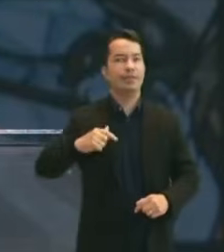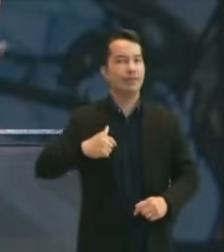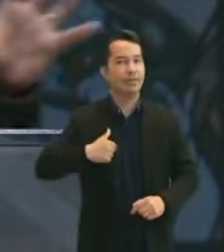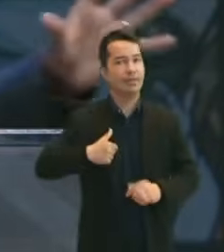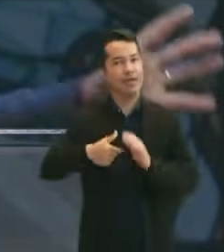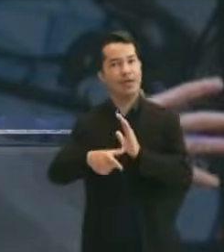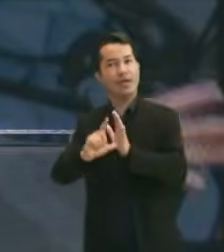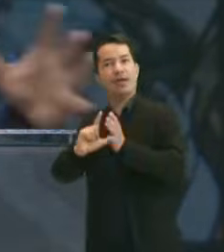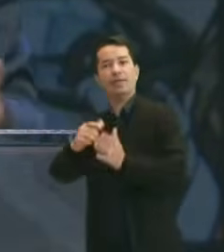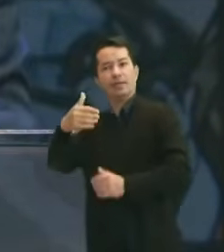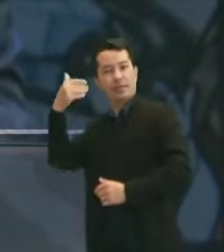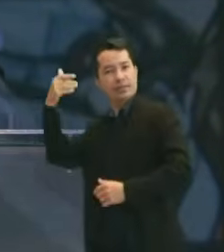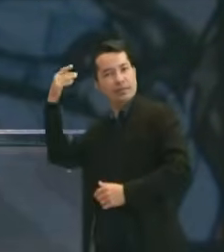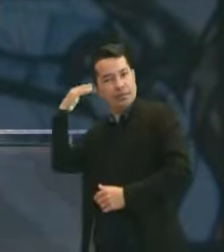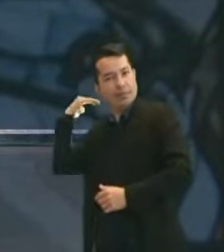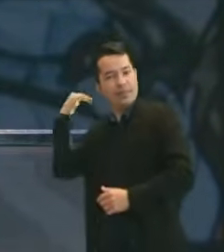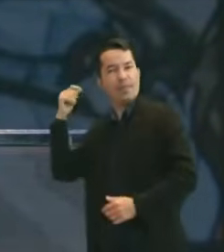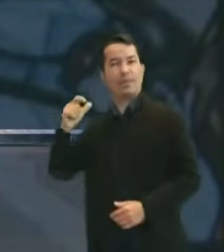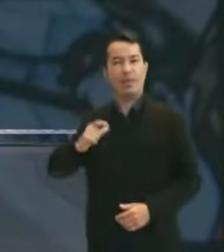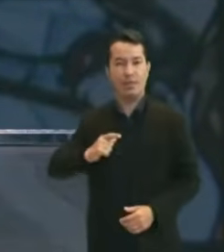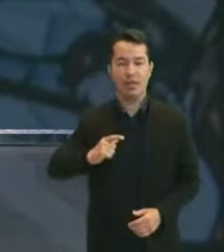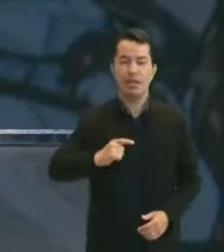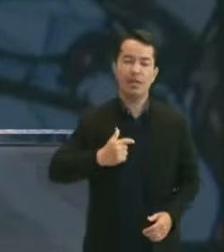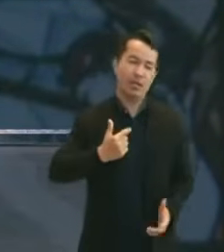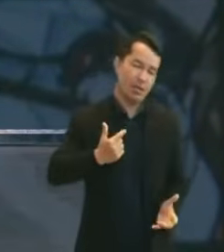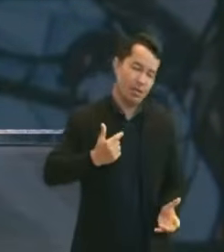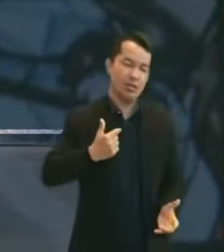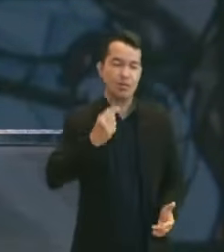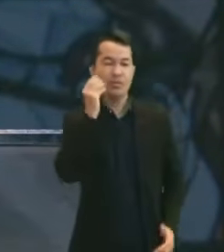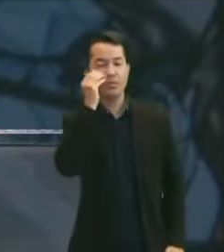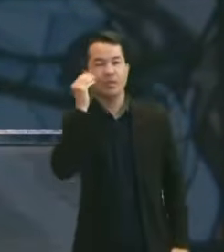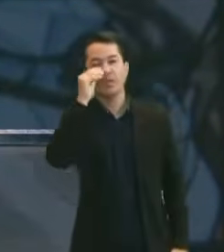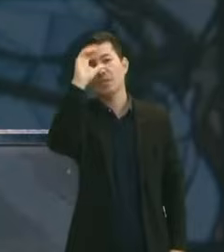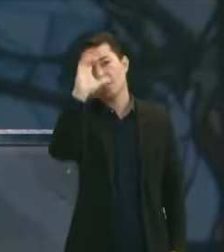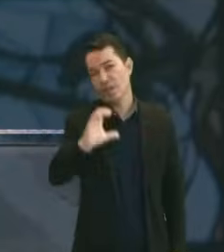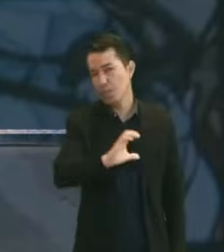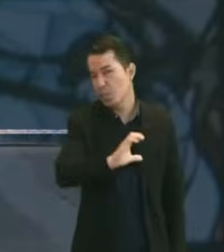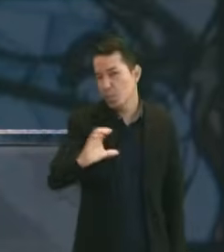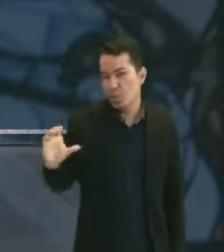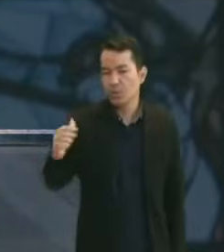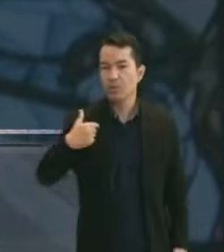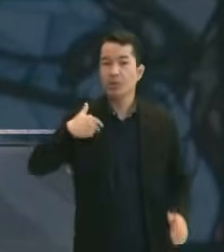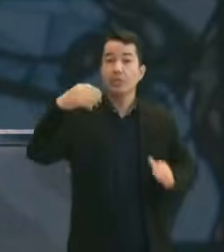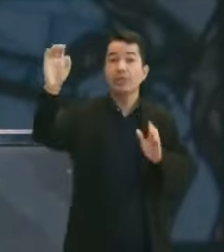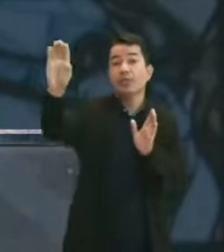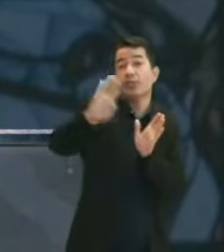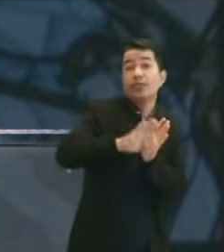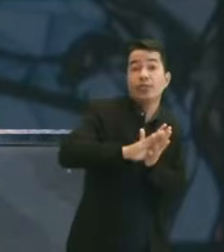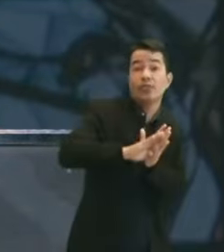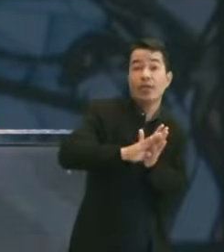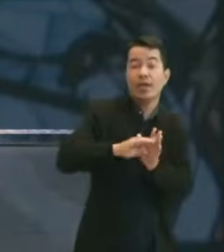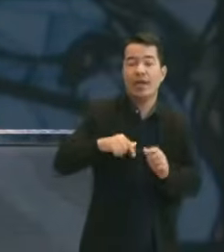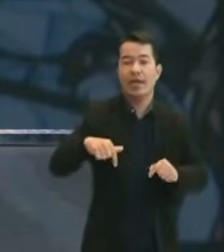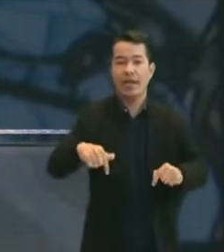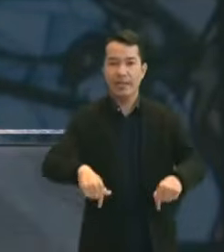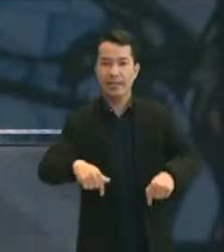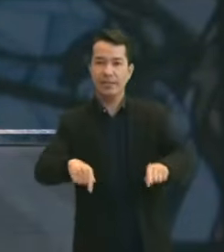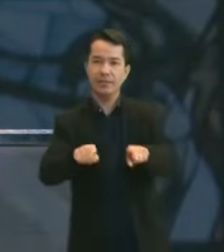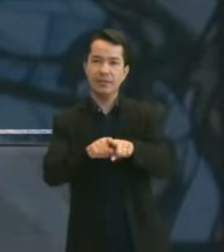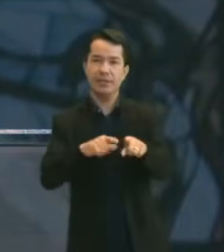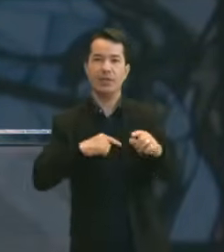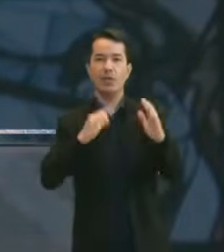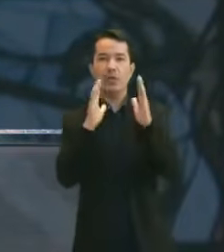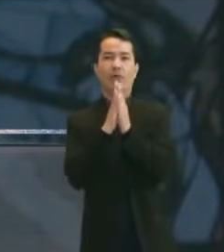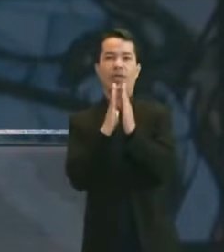anterior, sendo criado como um católico? Cheguei aqui na igreja e na hora da oração, assim como o pastor Sombrinho nos